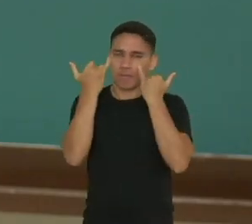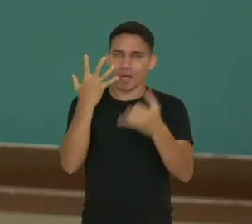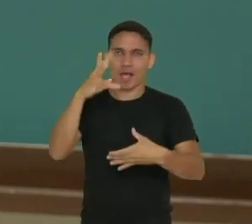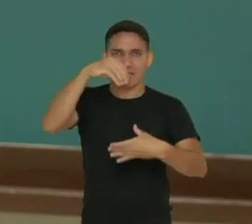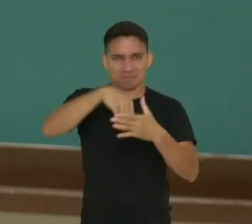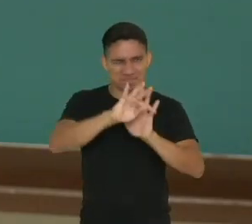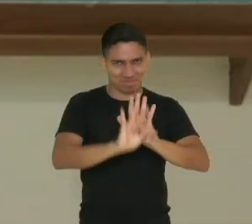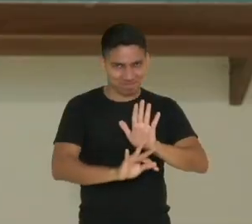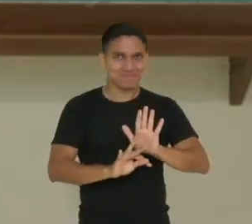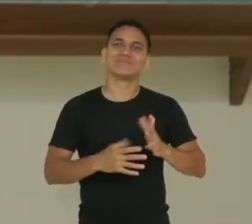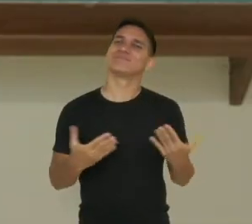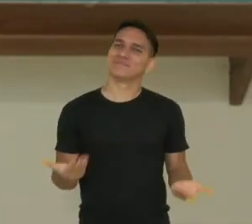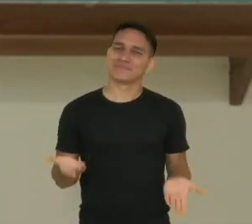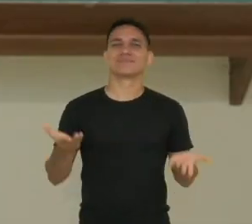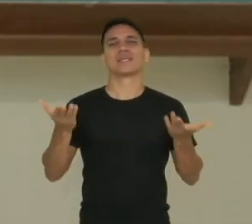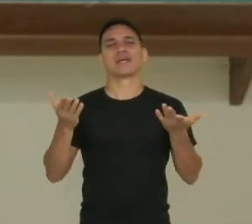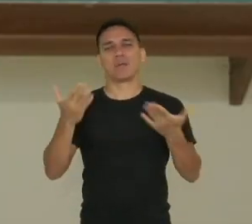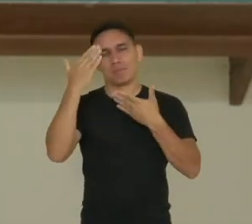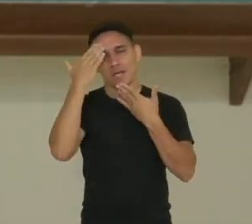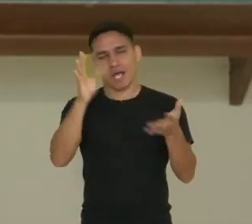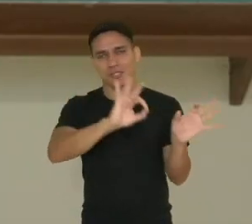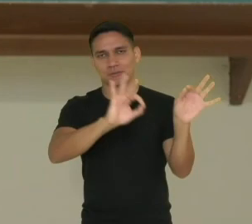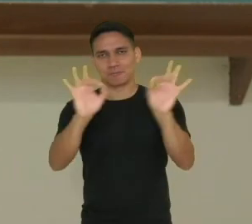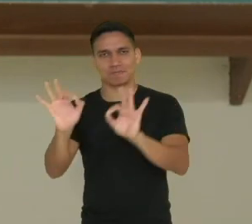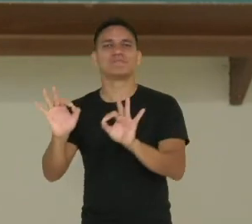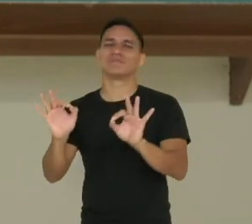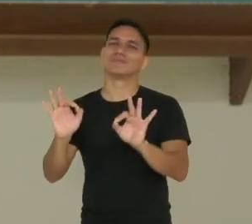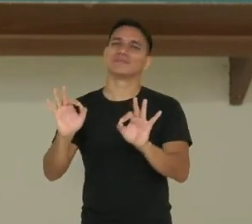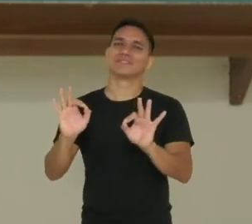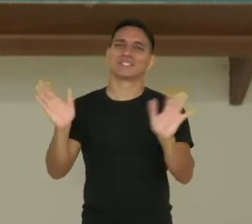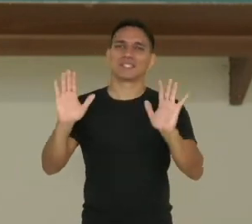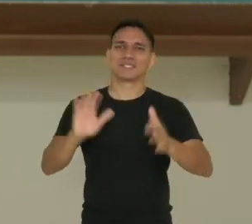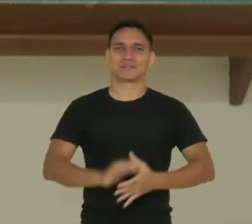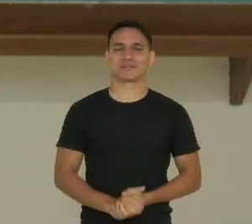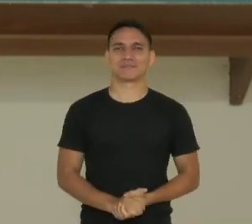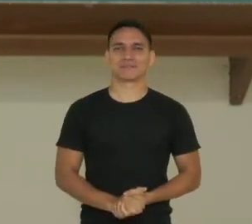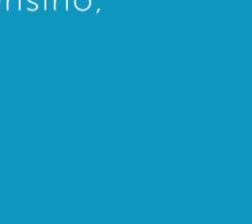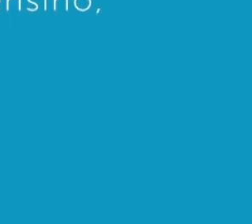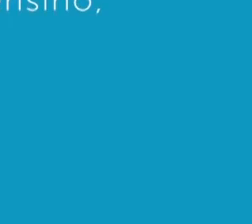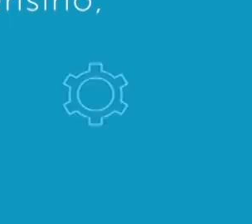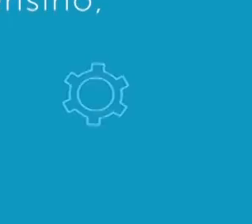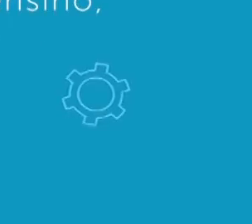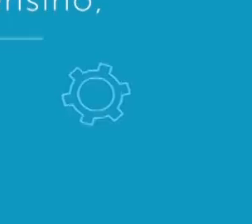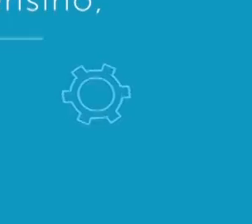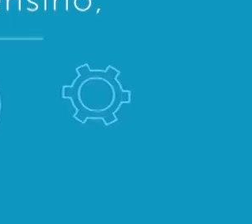presentes no texto. Então, muito obrigado a todos que nos acompanharam. Até a próxima.